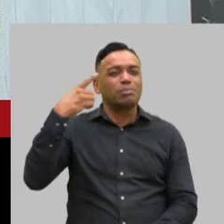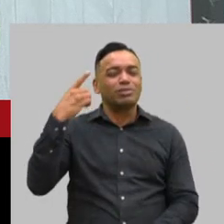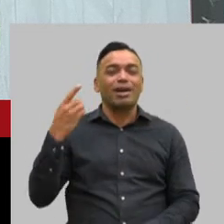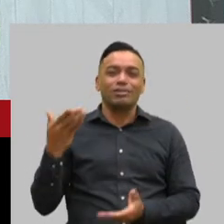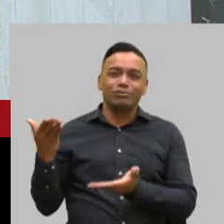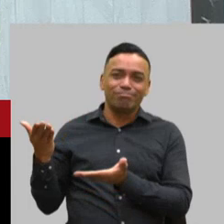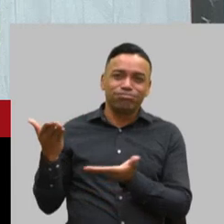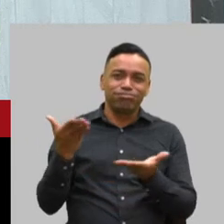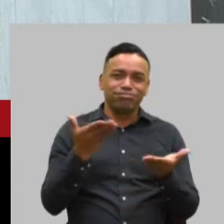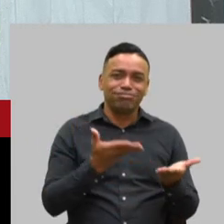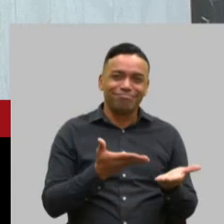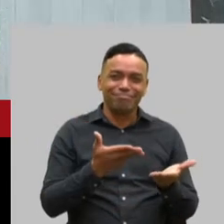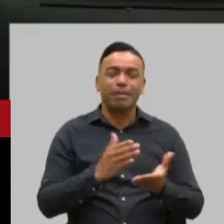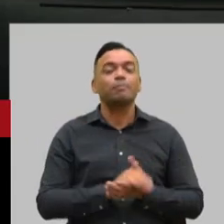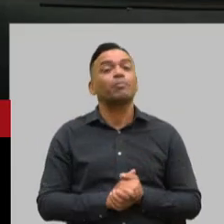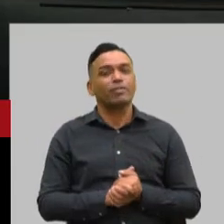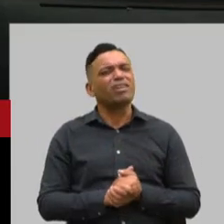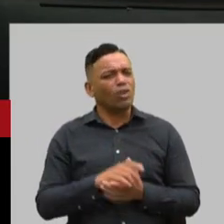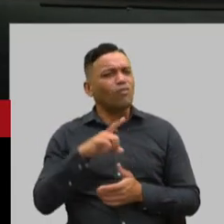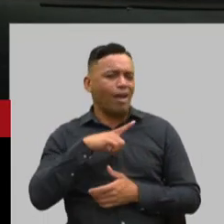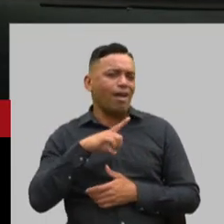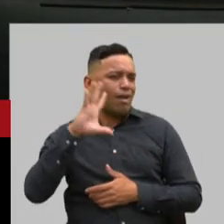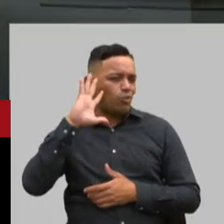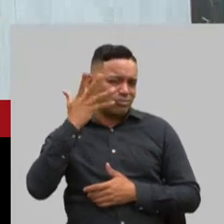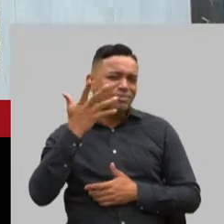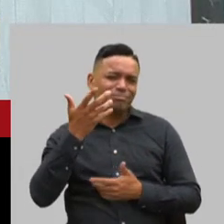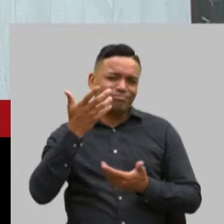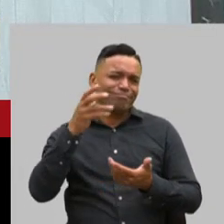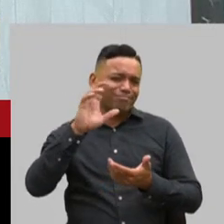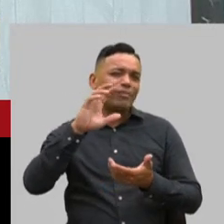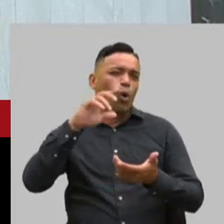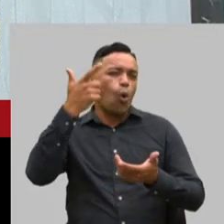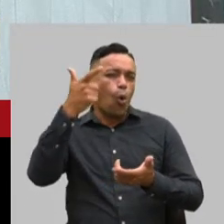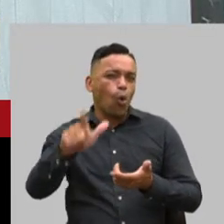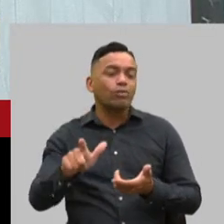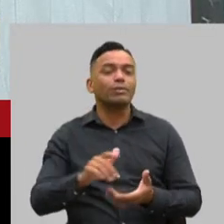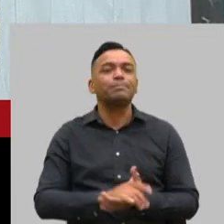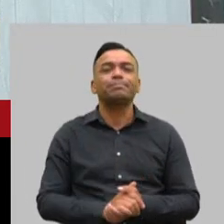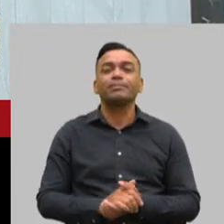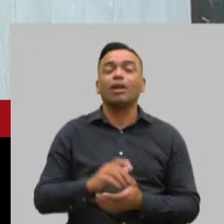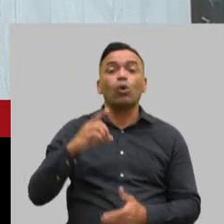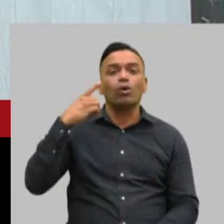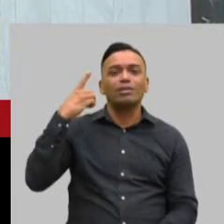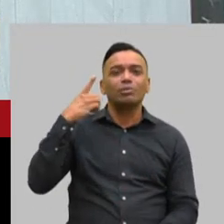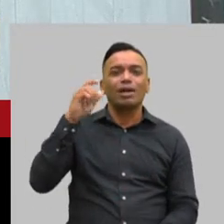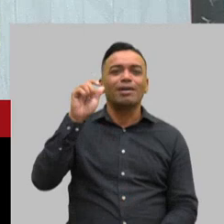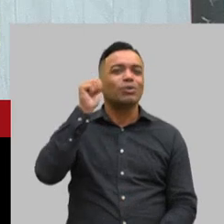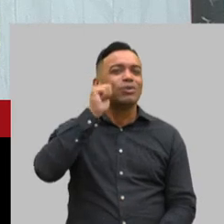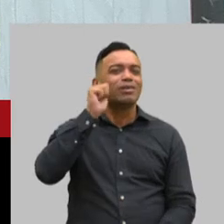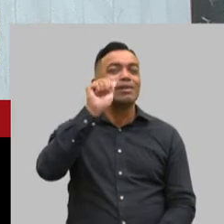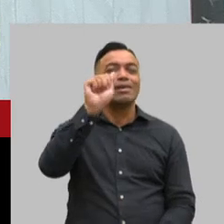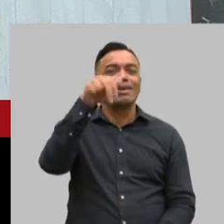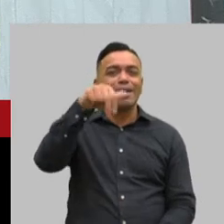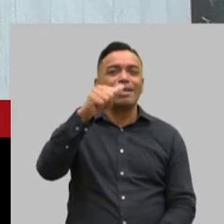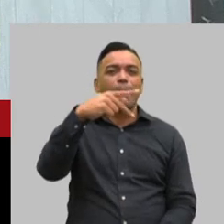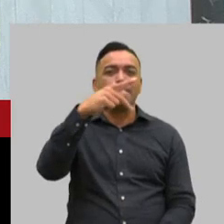ter mais alguma coisinha. E deputada Ana Paula, eu não